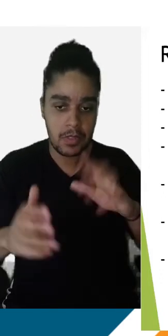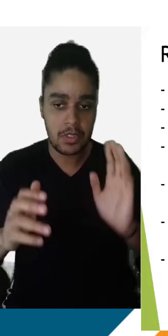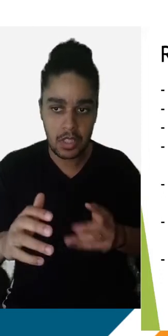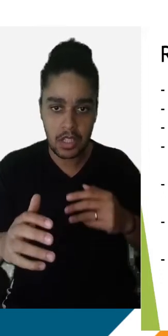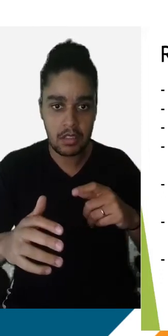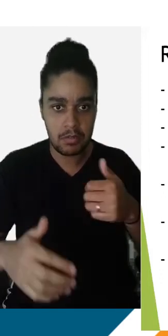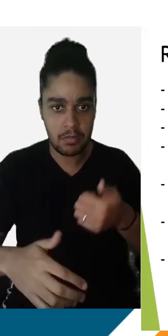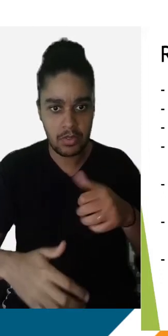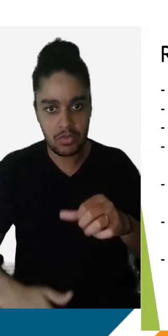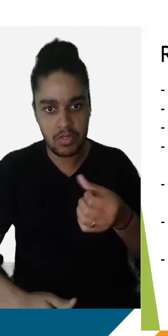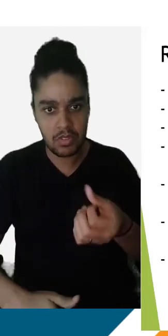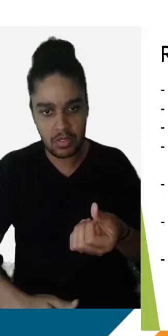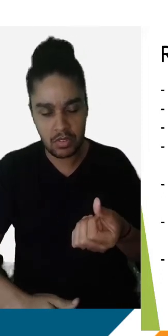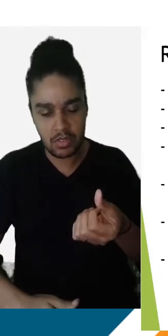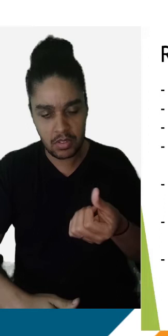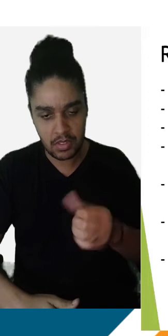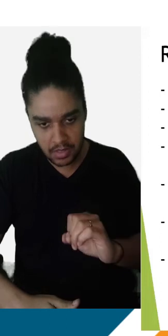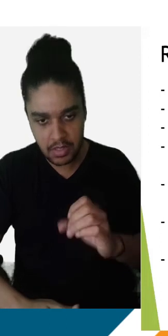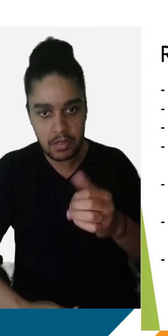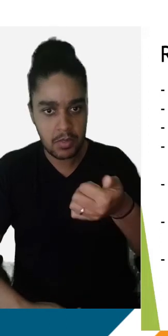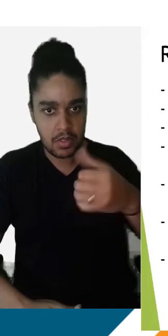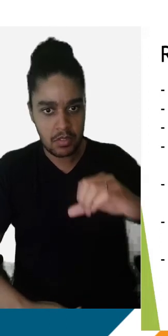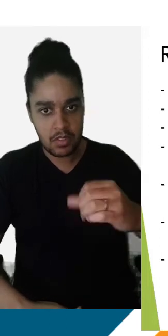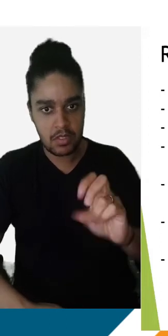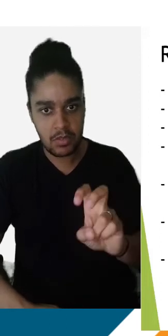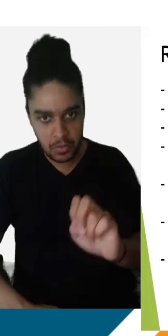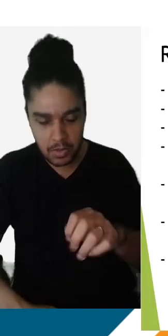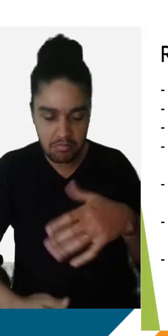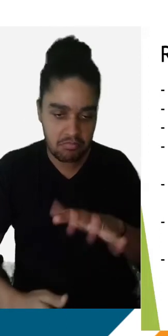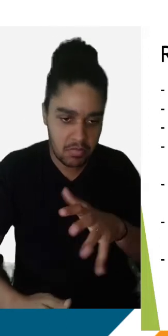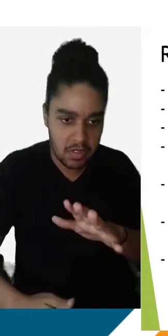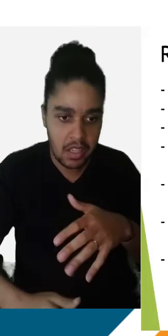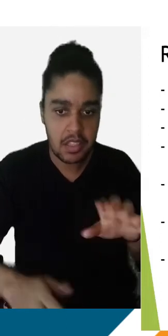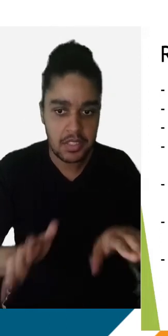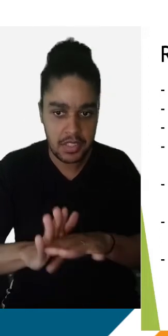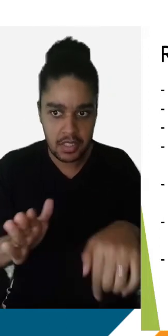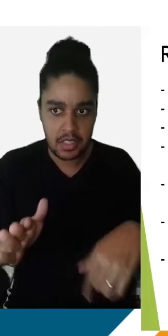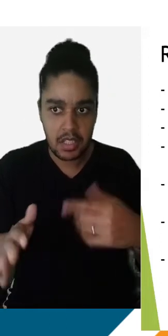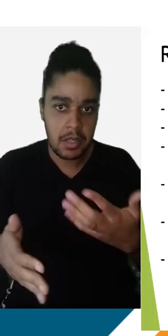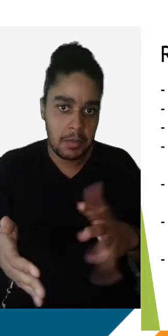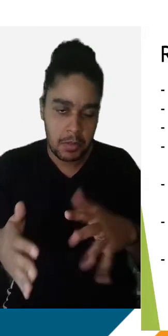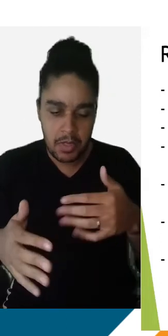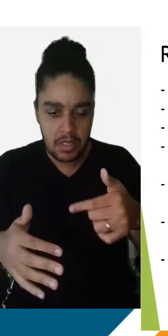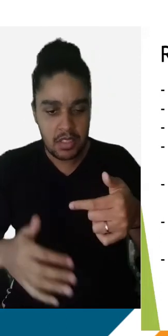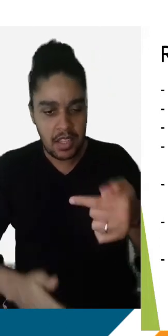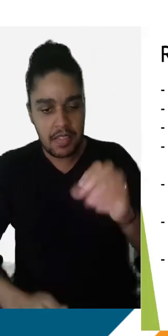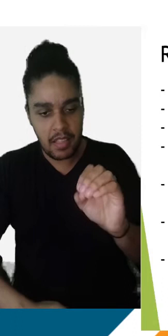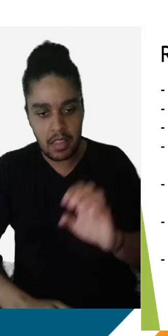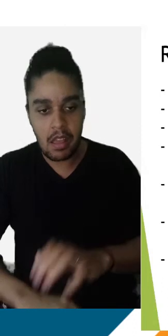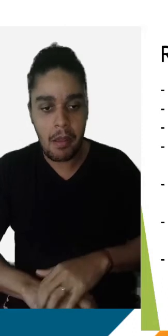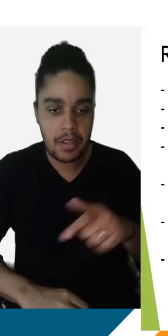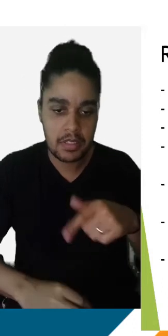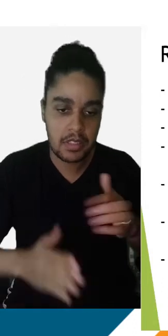adentrando desde a década de 50, desde a década de 60, tudo bem? E vai chegar no Brasil um pouco mais para os anos 70, tá,